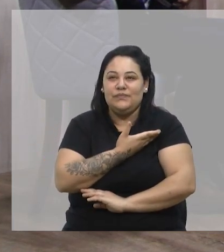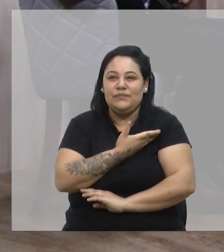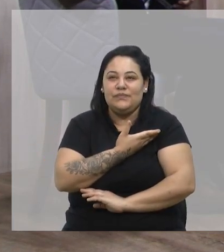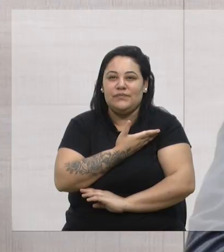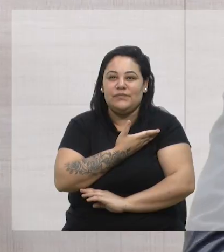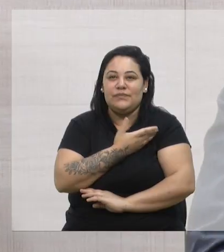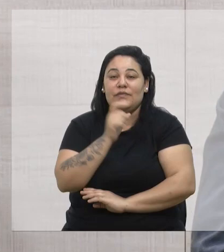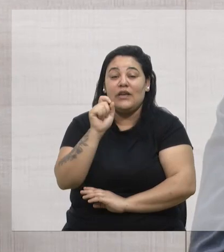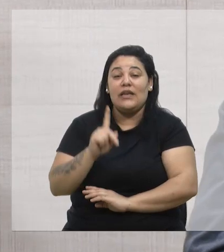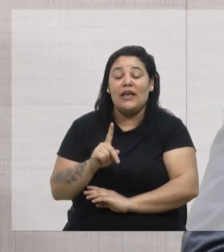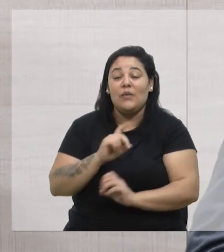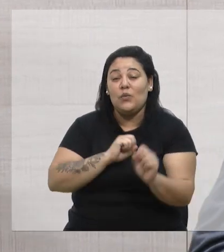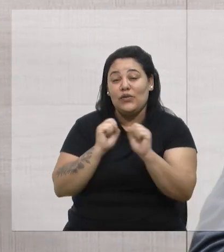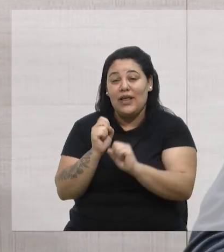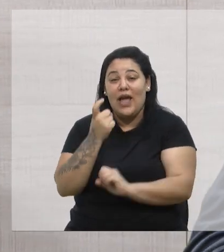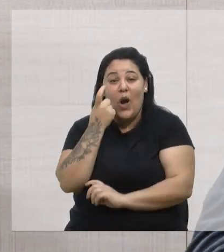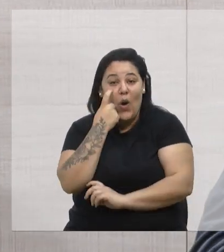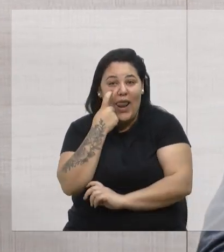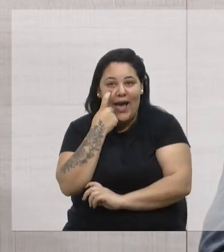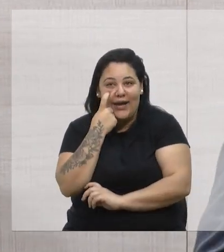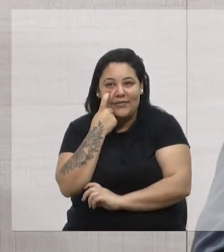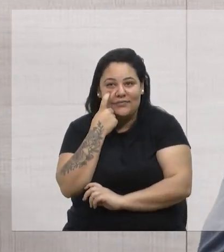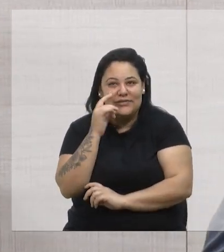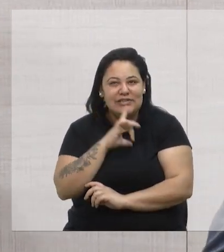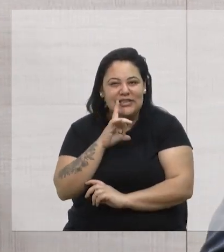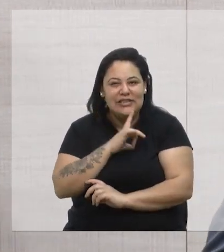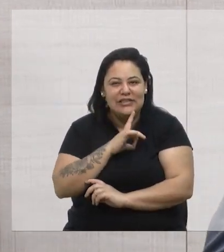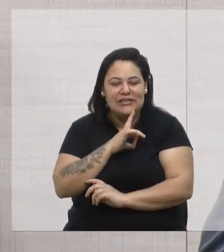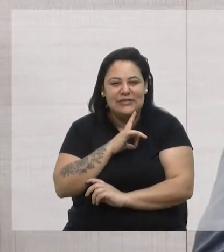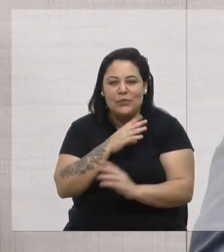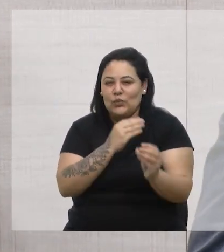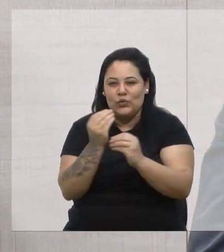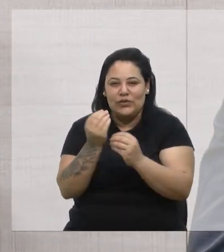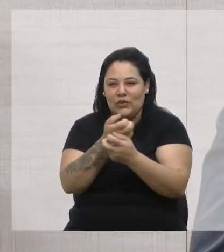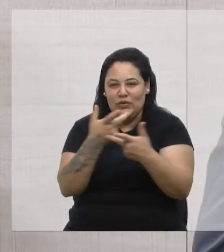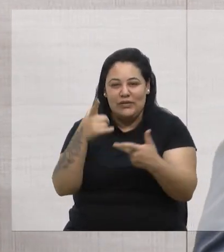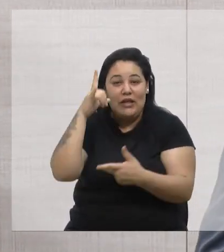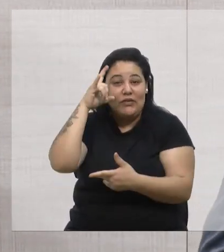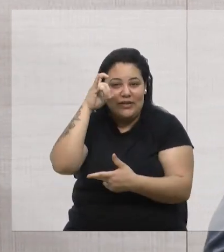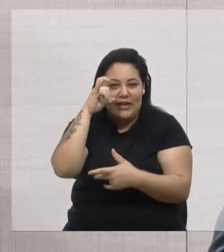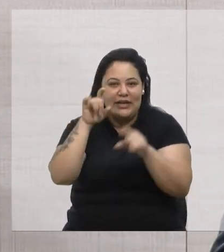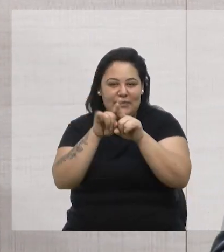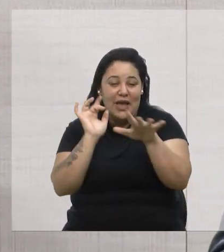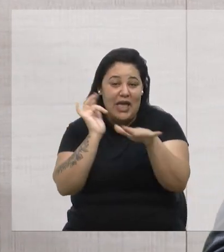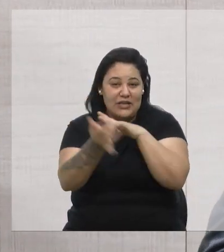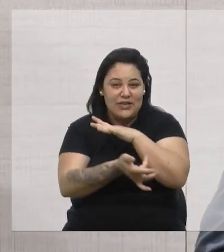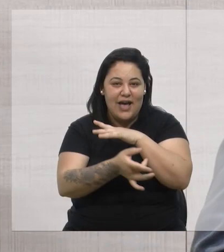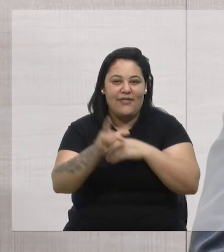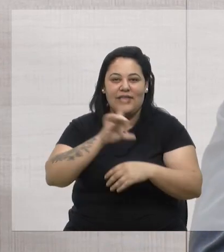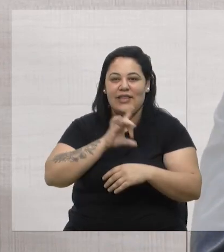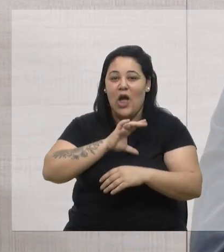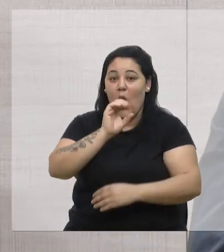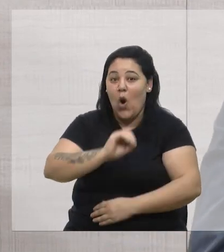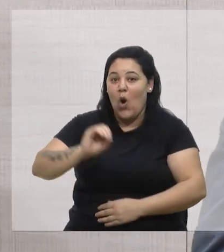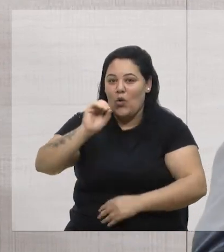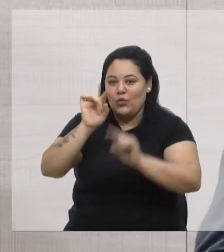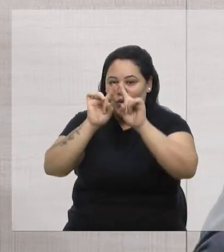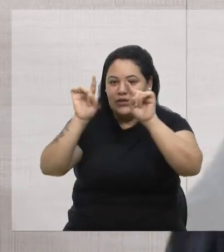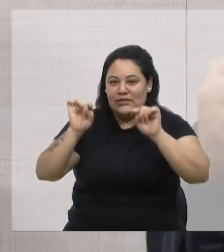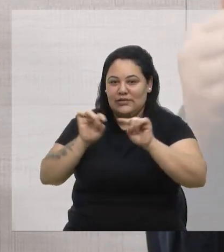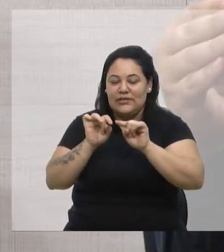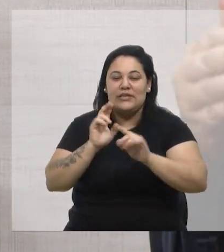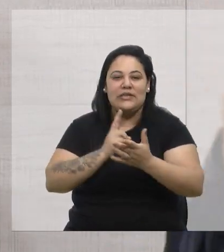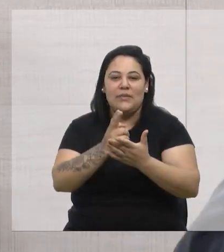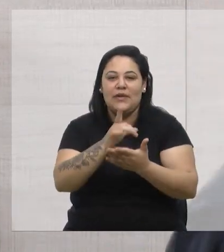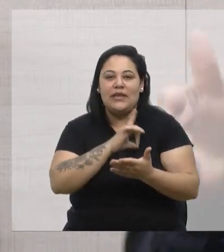também. Quem puder conferir as obras dele, ele é bastante atuante no Instagram, nas redes sociais mesmo. Tem ótimos quadrinhos e tem